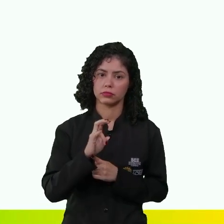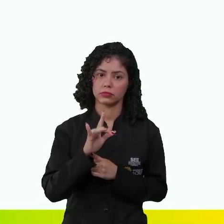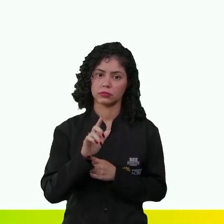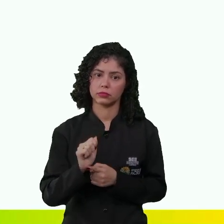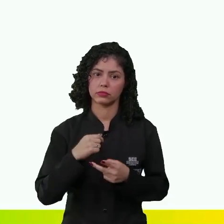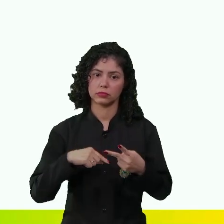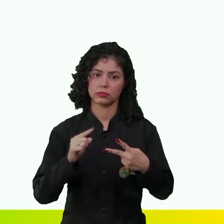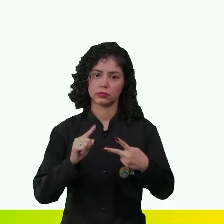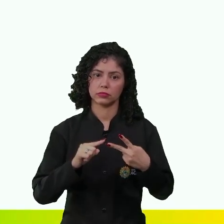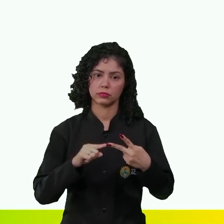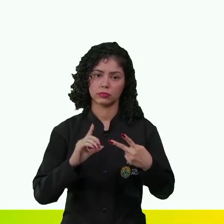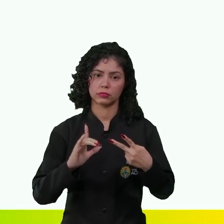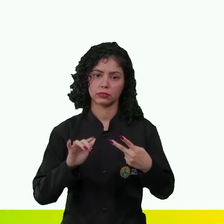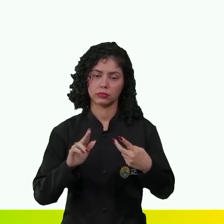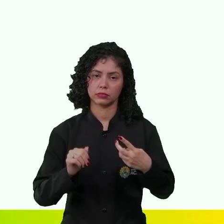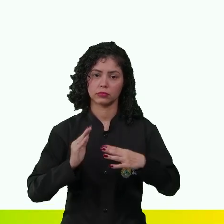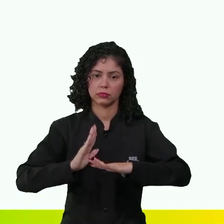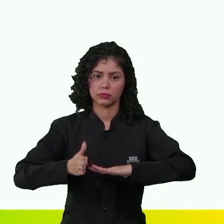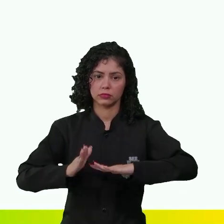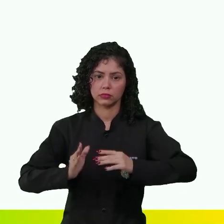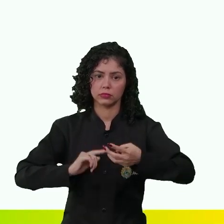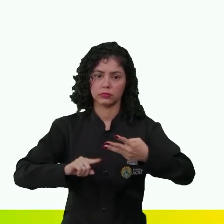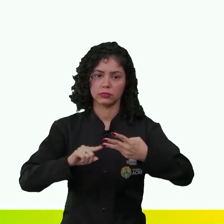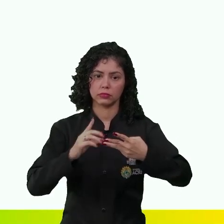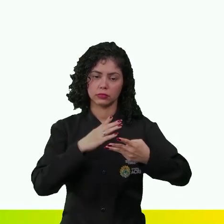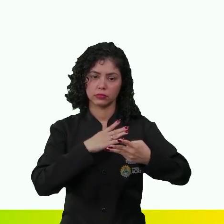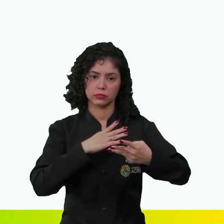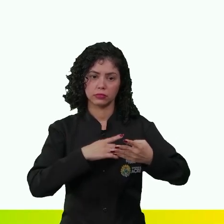clássica, contemporânea, urbana,